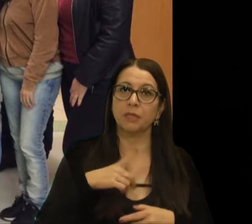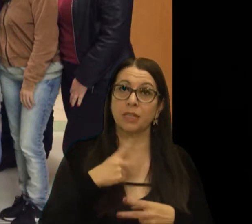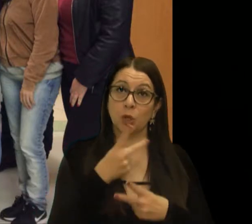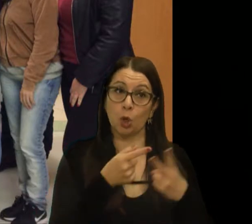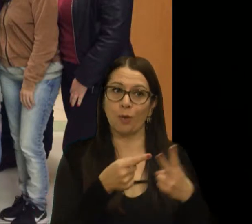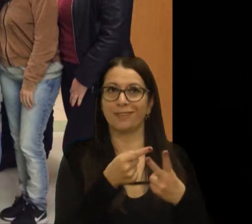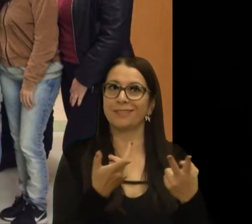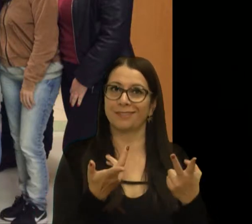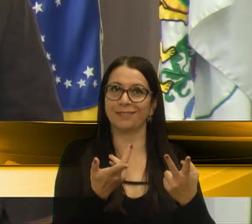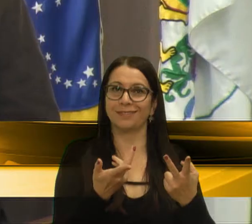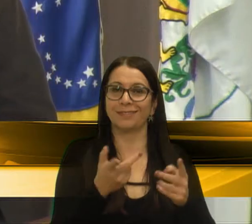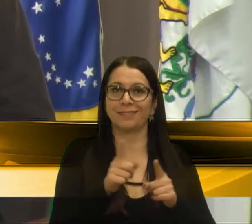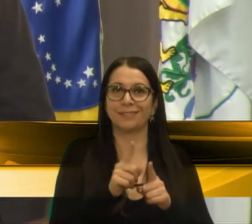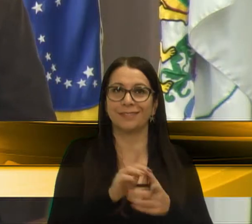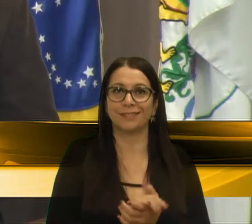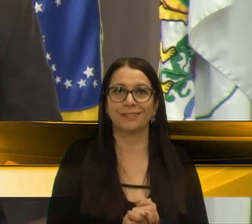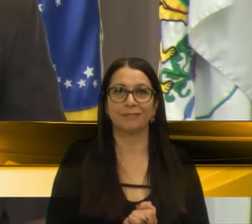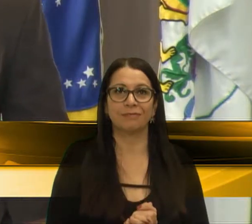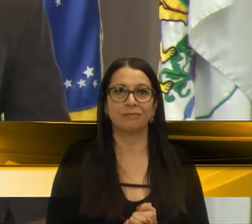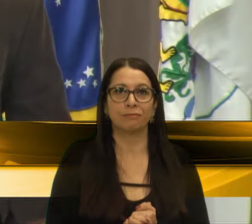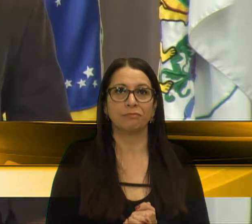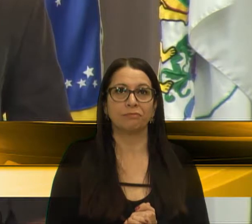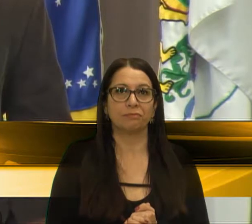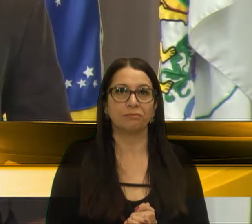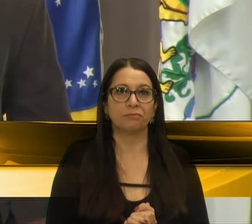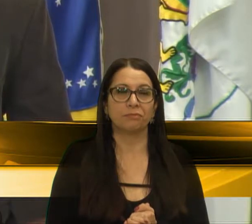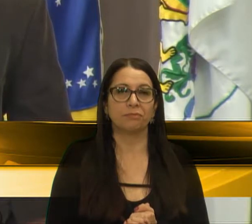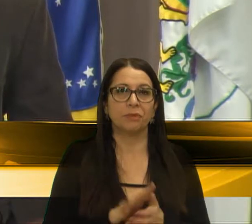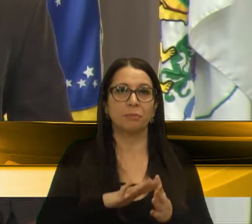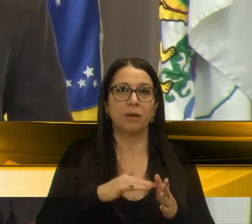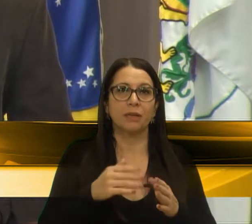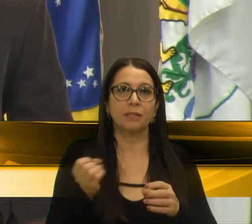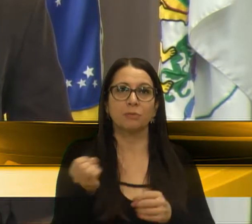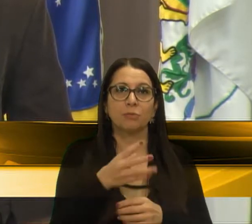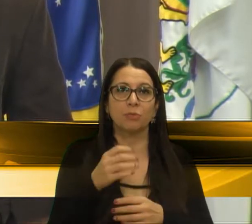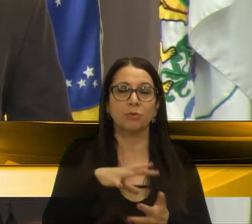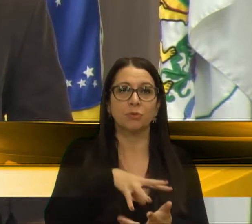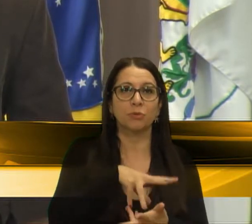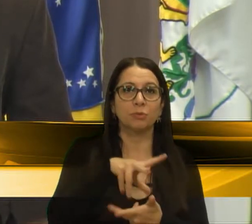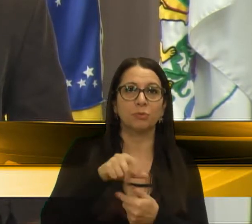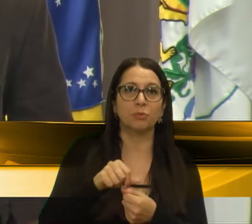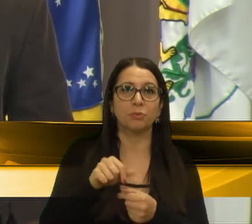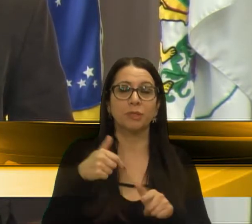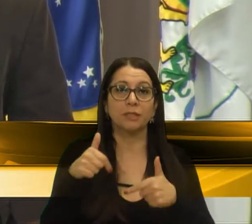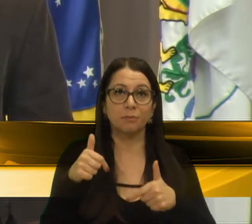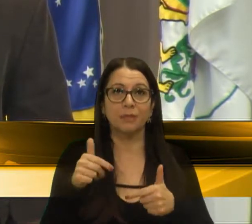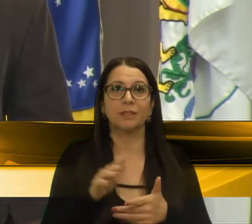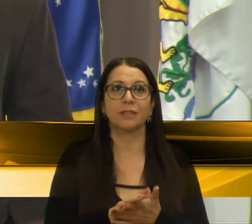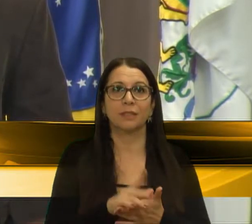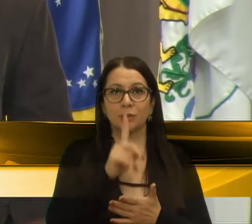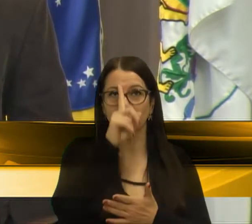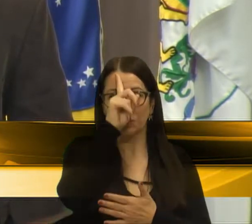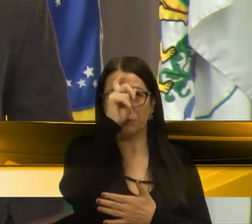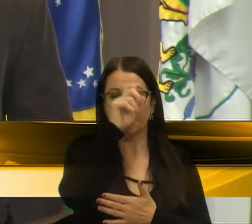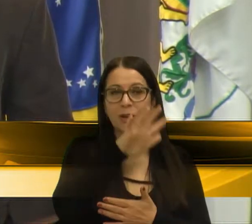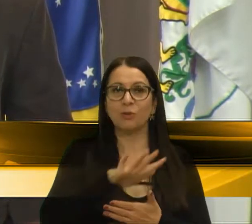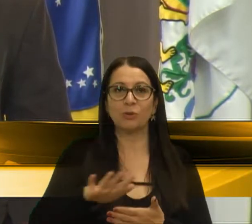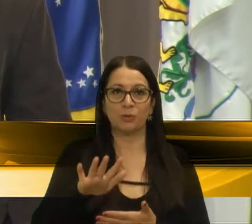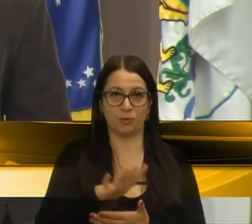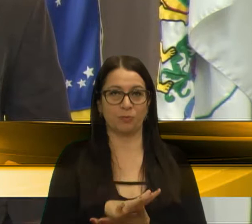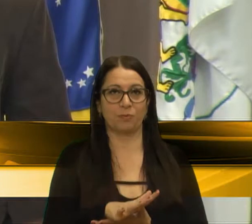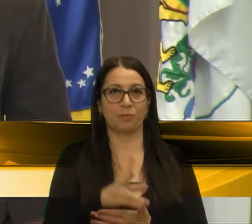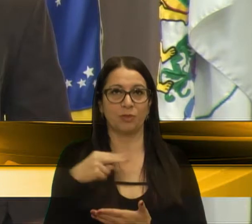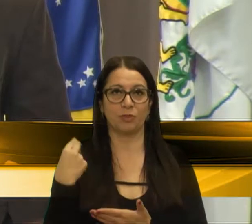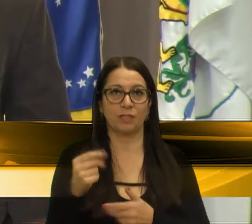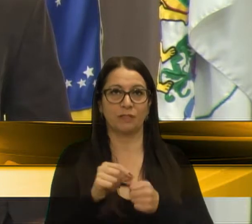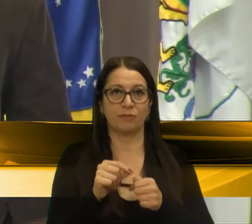2. Né? Surpreendeu tanto, tem 2 equipamentos mais modernos do mundo para a gente trabalhar no Hospital Geral, para nós